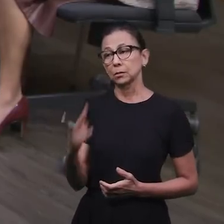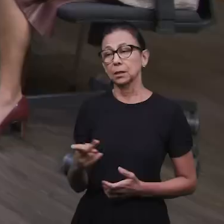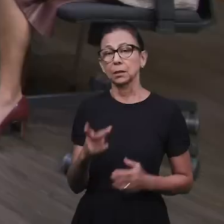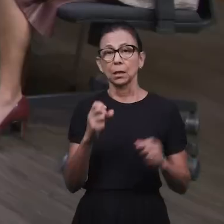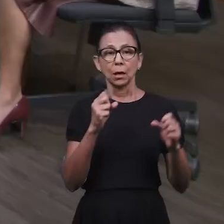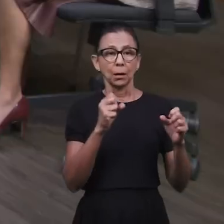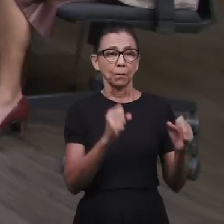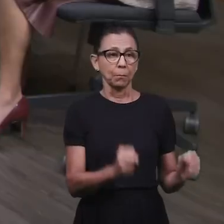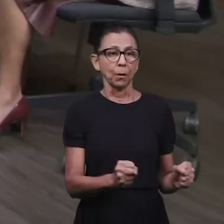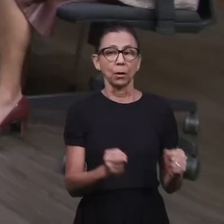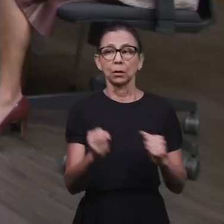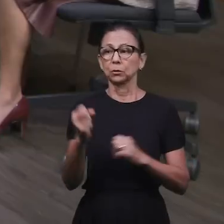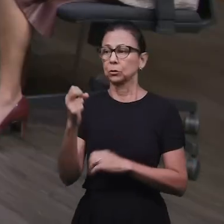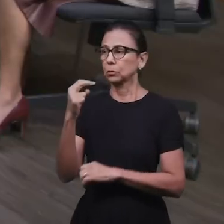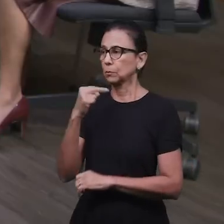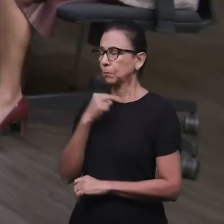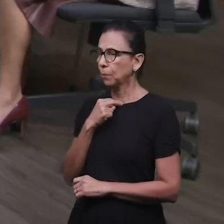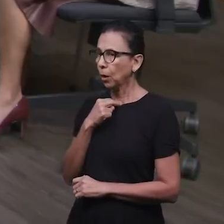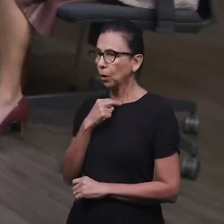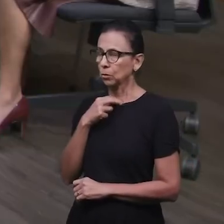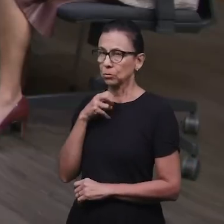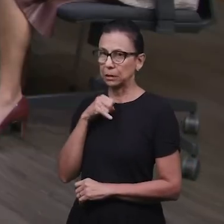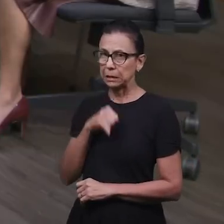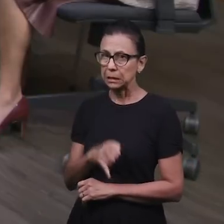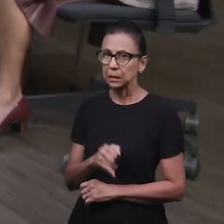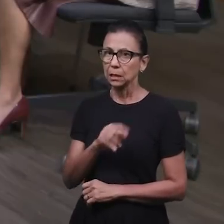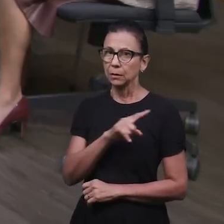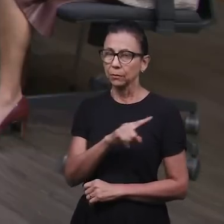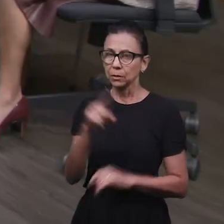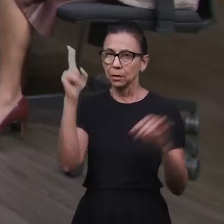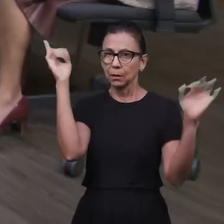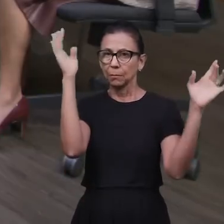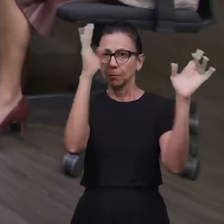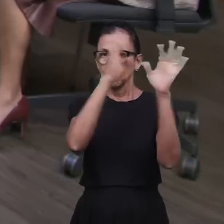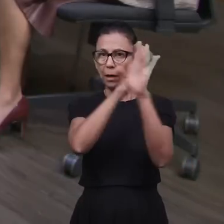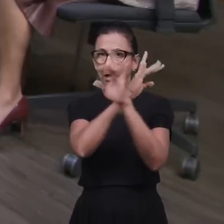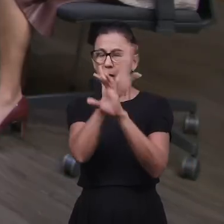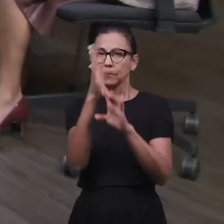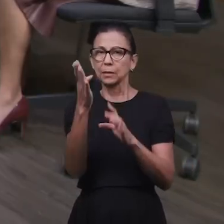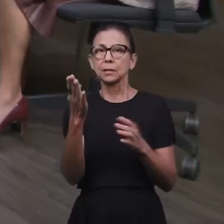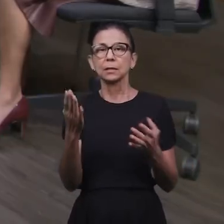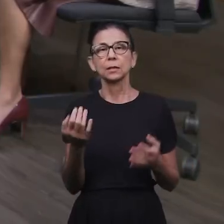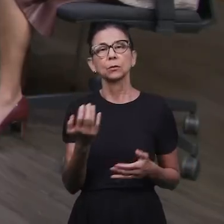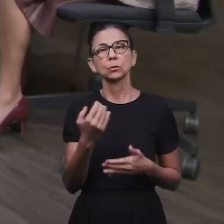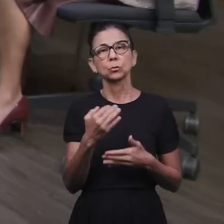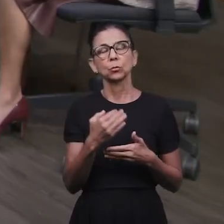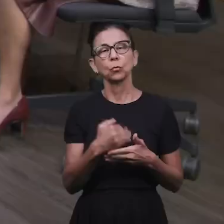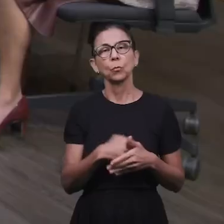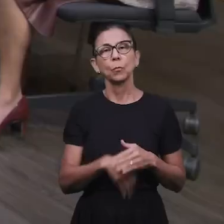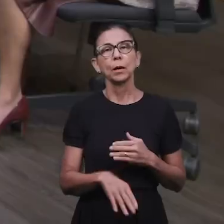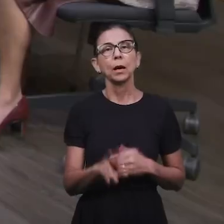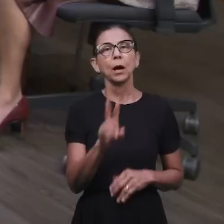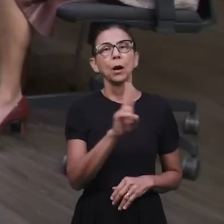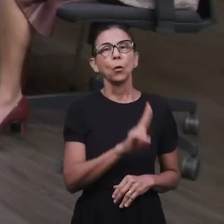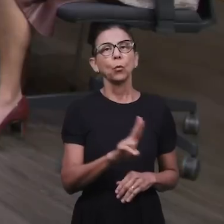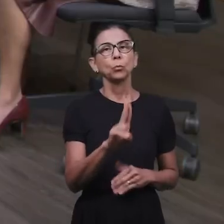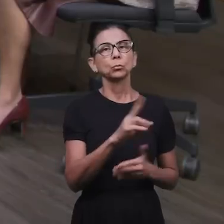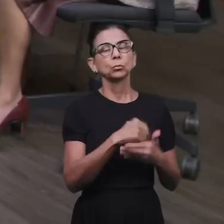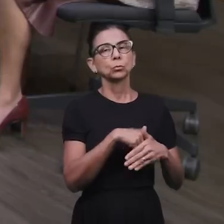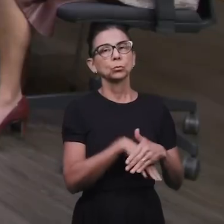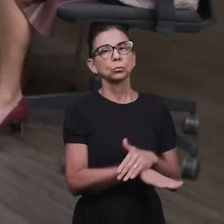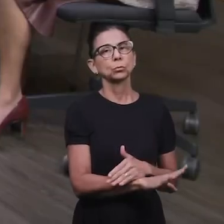o Senhor tem nos conduzido durante toda a história da igreja para não nos envolvermos. É aquilo que é do Espírito. Exatamente. Né? Se você abre